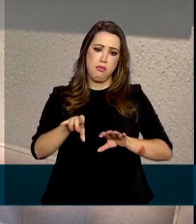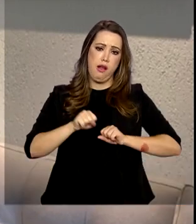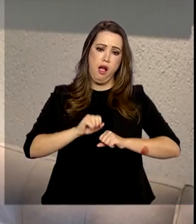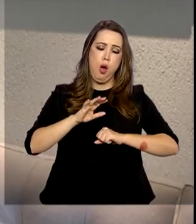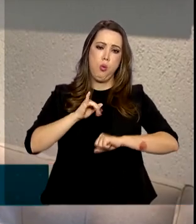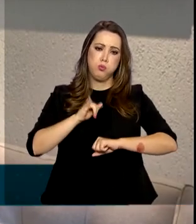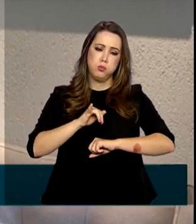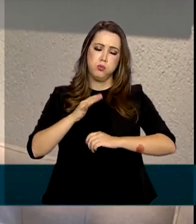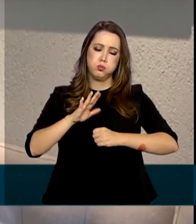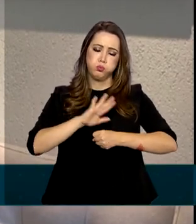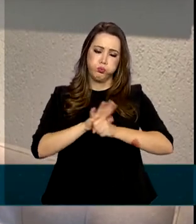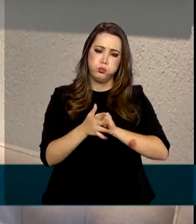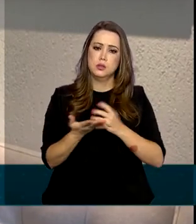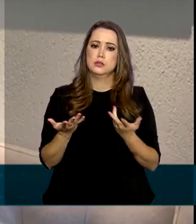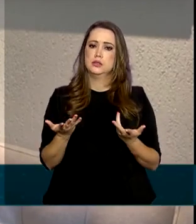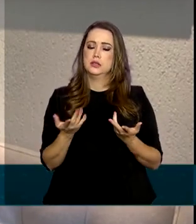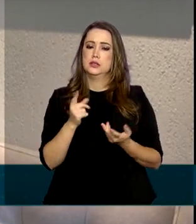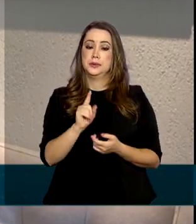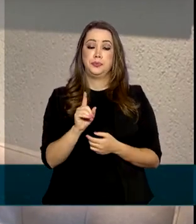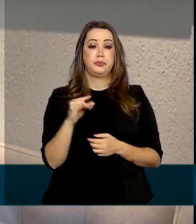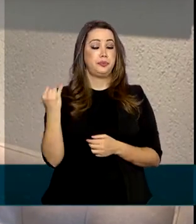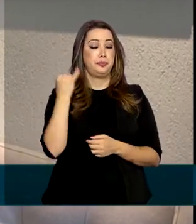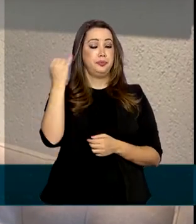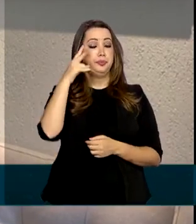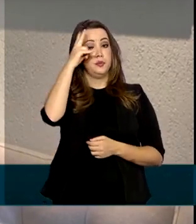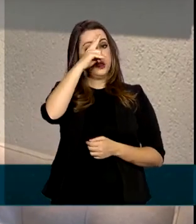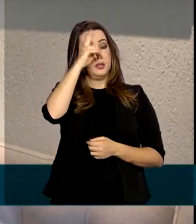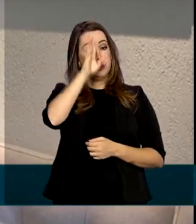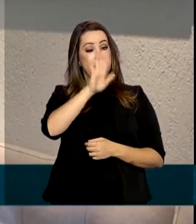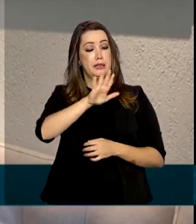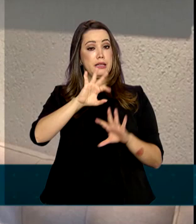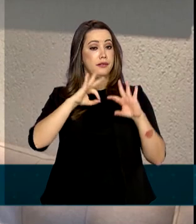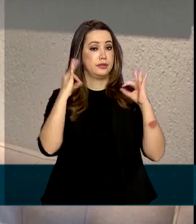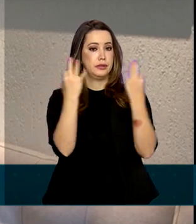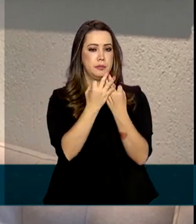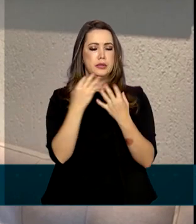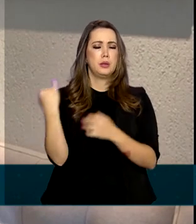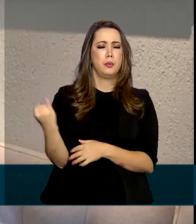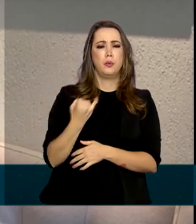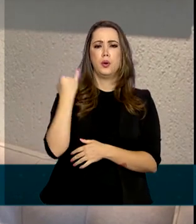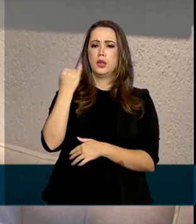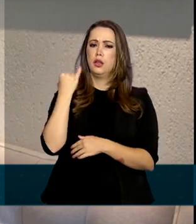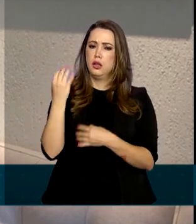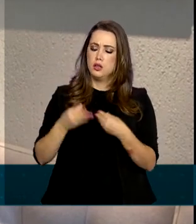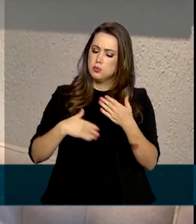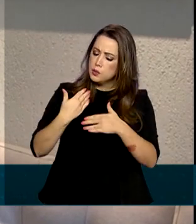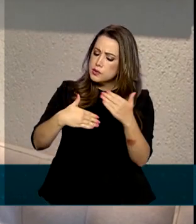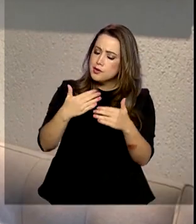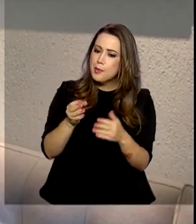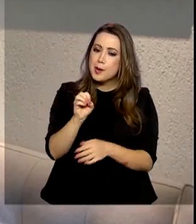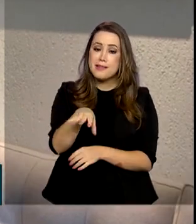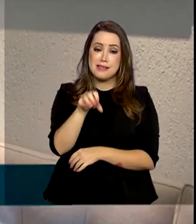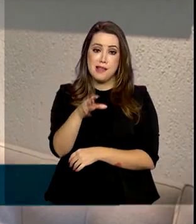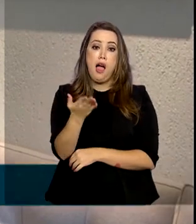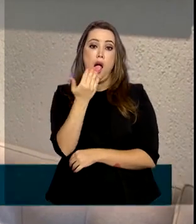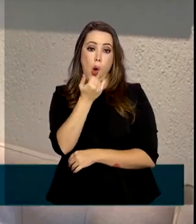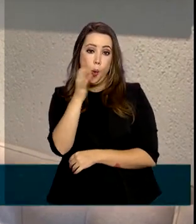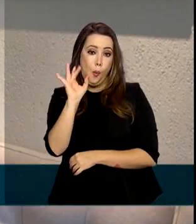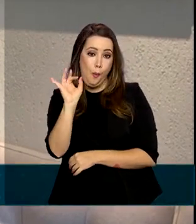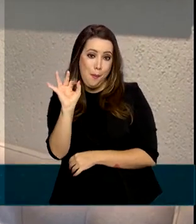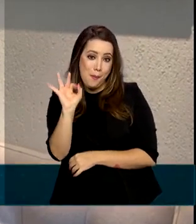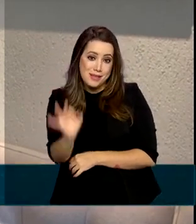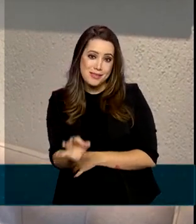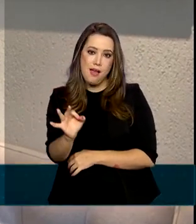família tem um papel fundamental no desenvolvimento dos hábitos alimentares saudáveis dos filhos e no